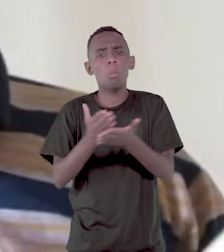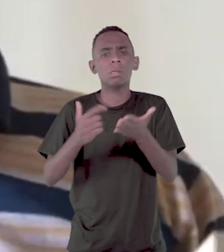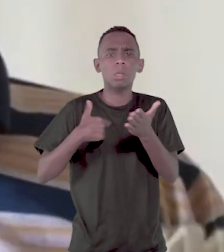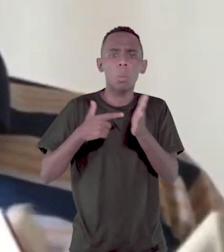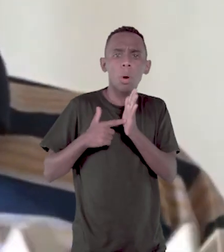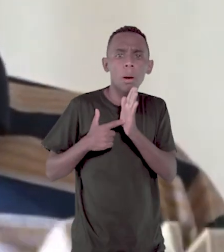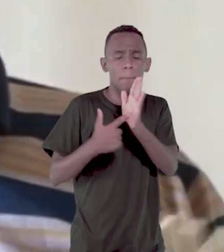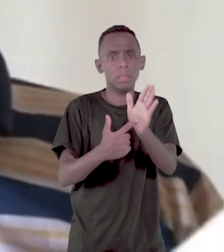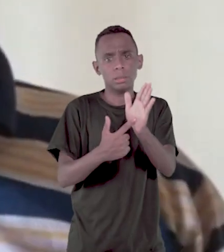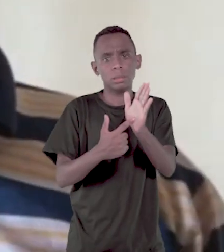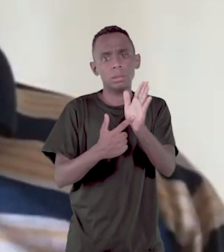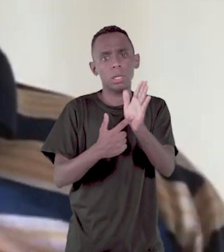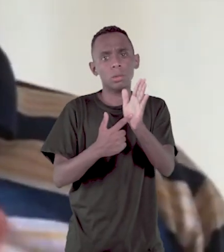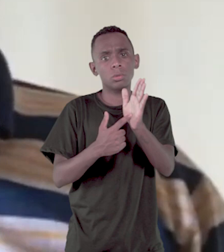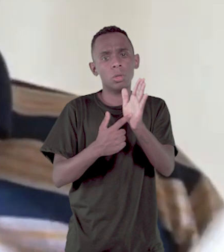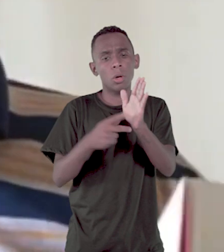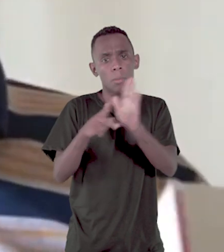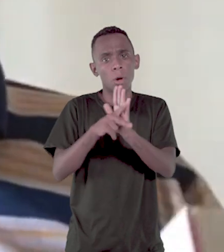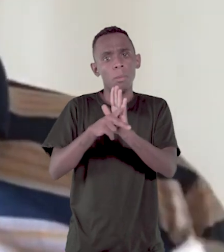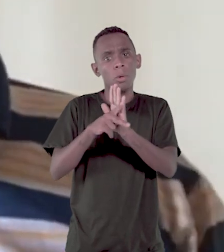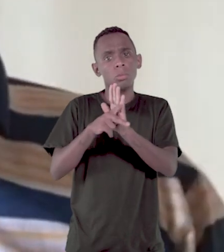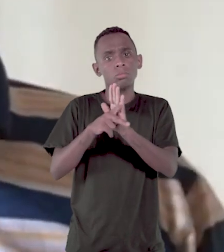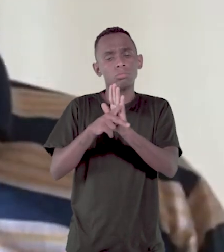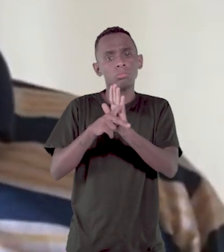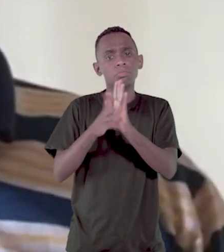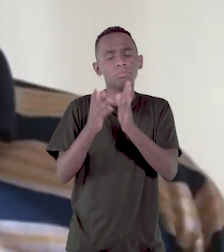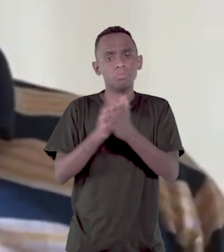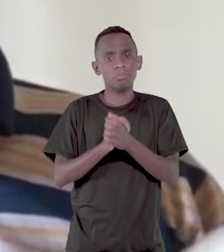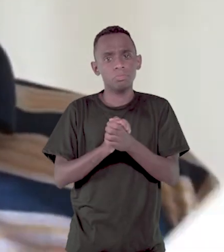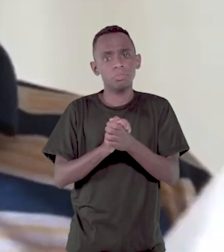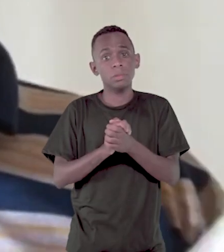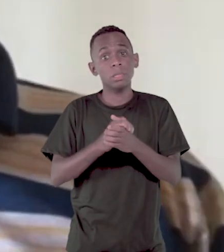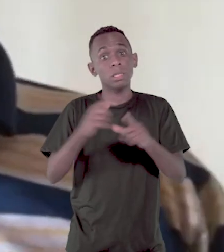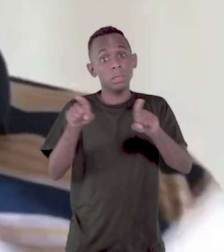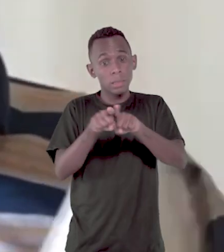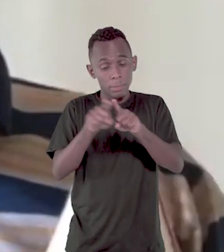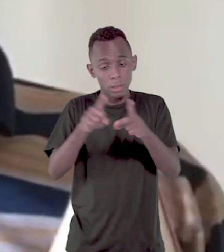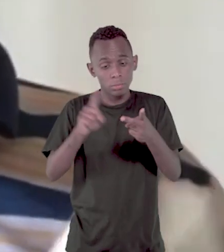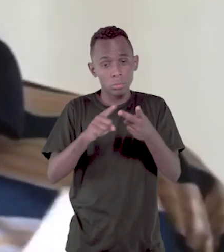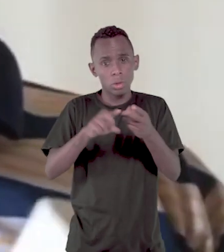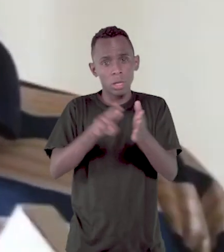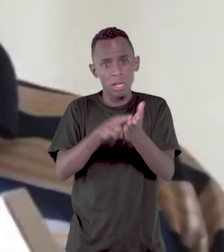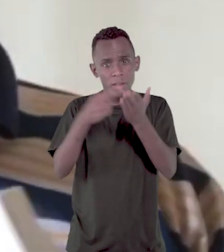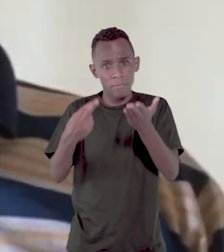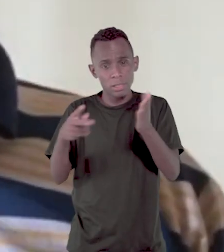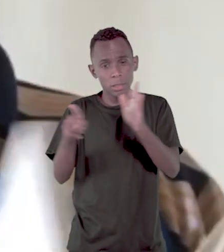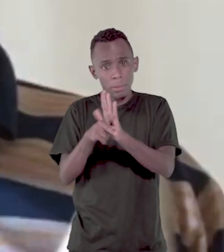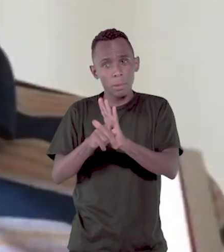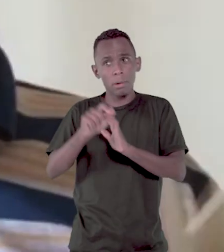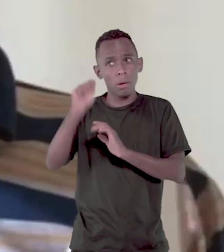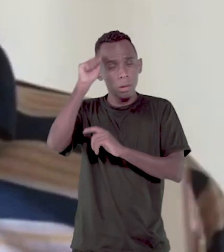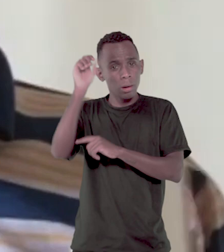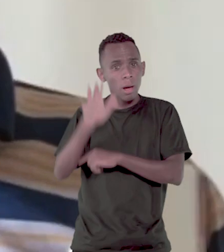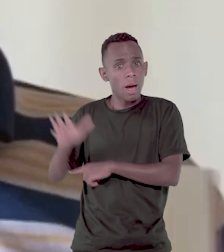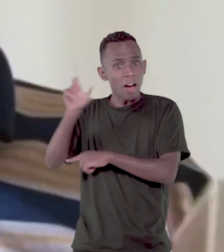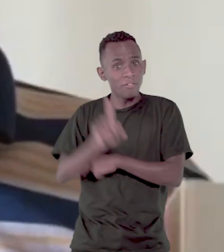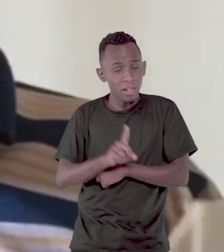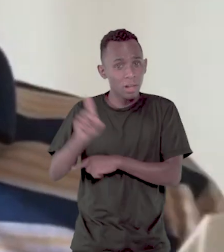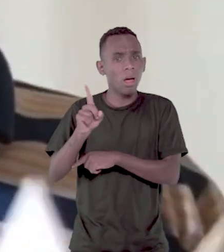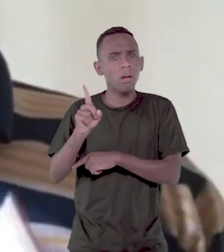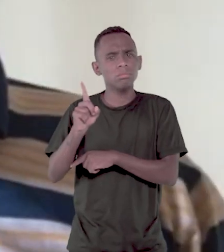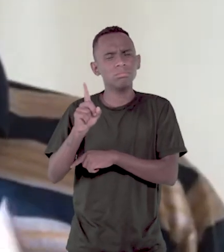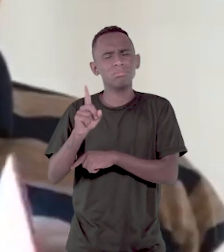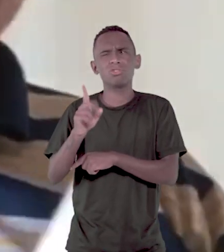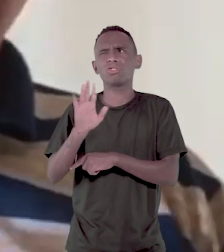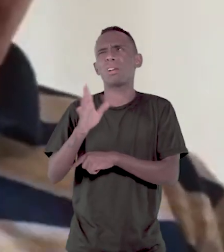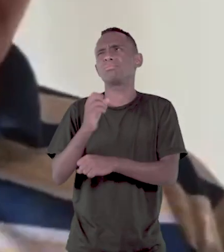algumas crônicas que eu publiquei no jornal Rascunho, do Rogério Pereira, outras que eu publiquei numa revista de Angola chamada África